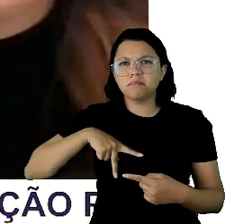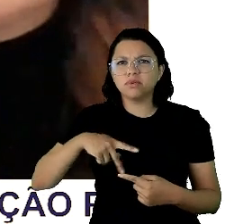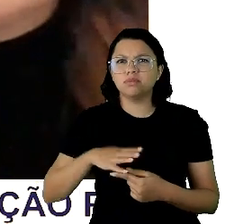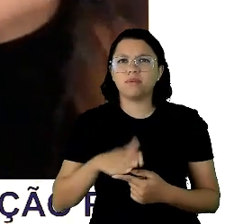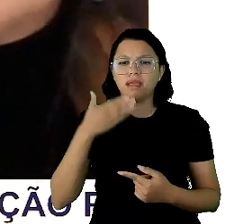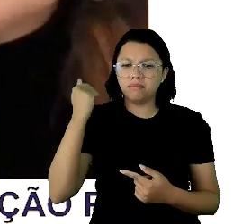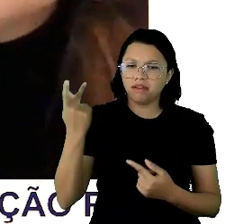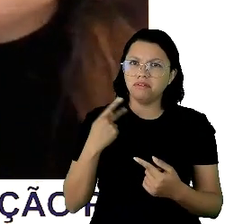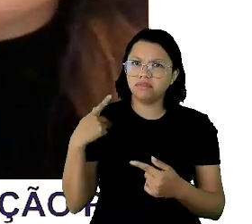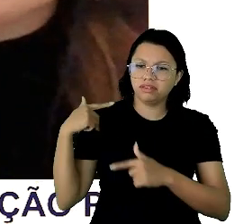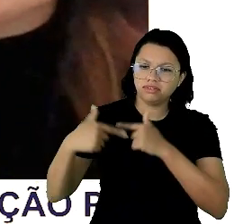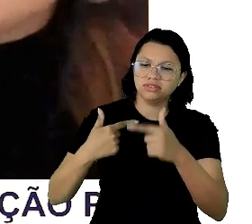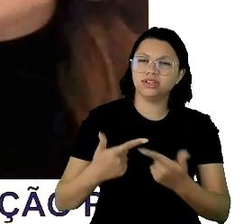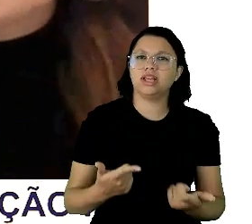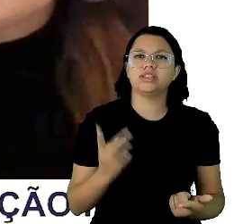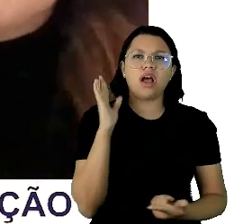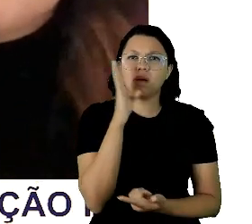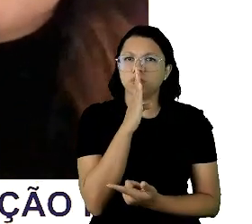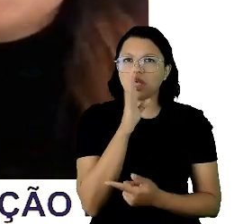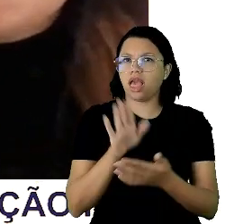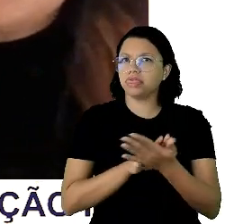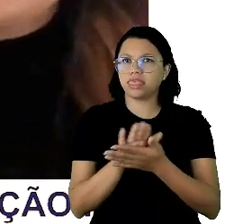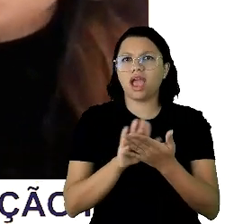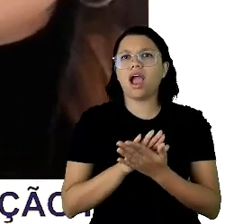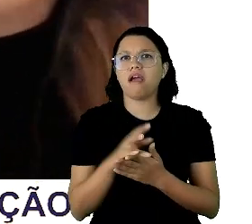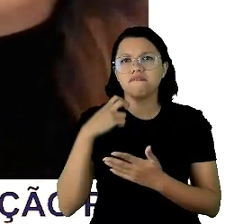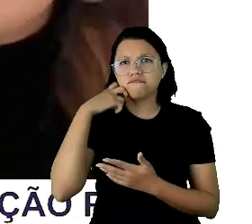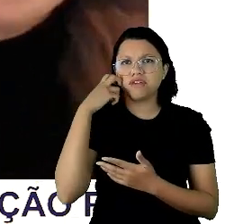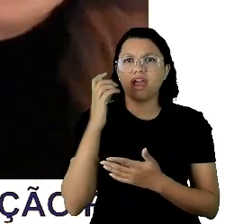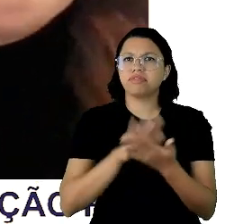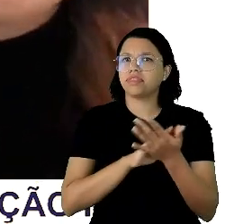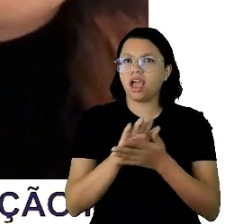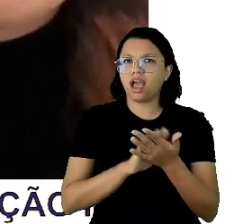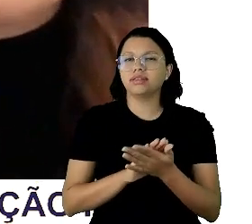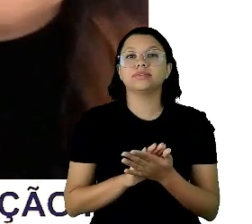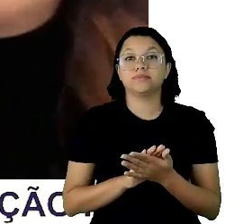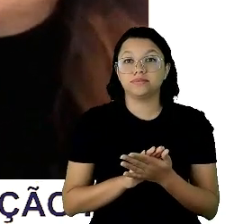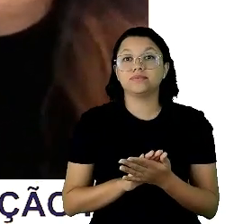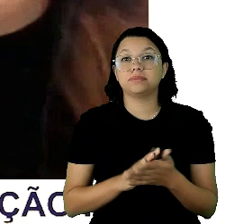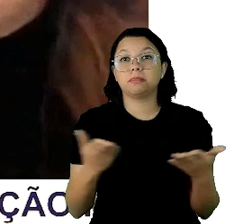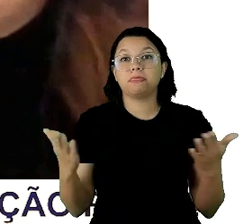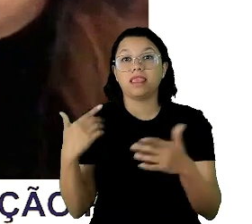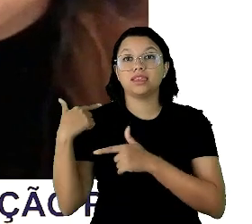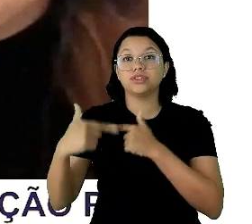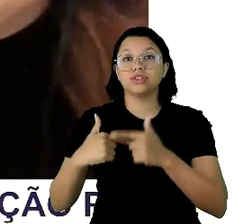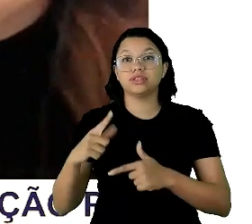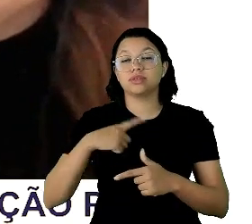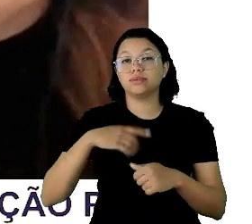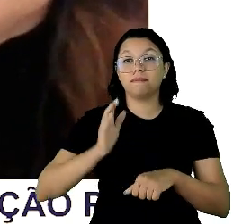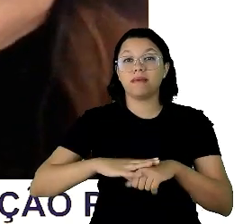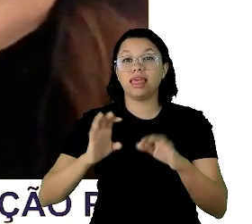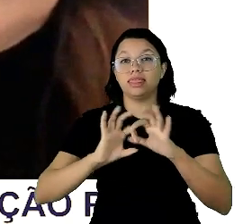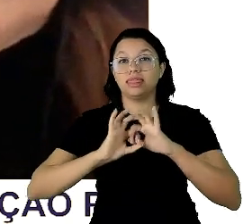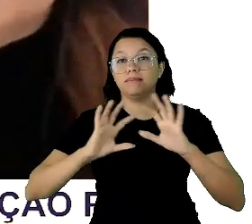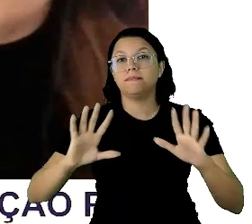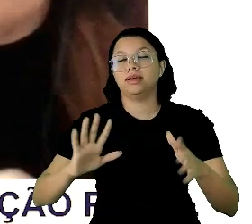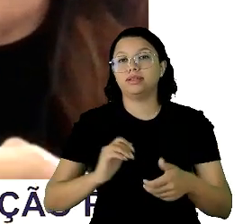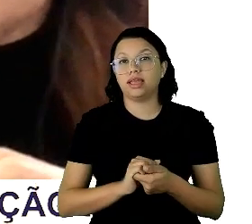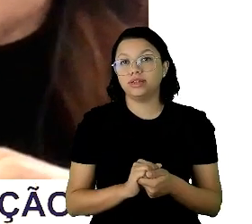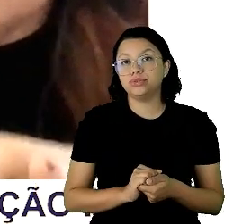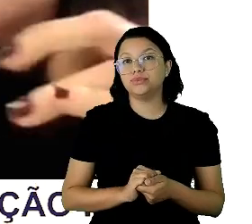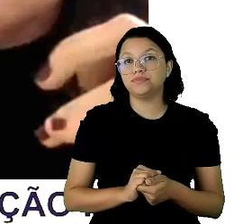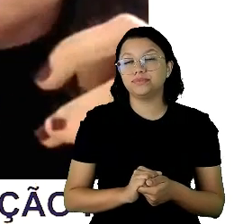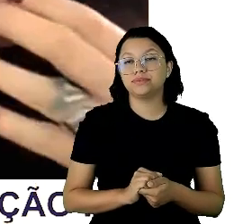Isso é importante, né? A geração tem mais liberdade, né? E essa questão aí de mulheres